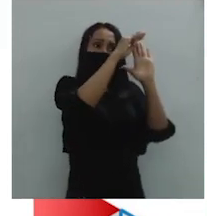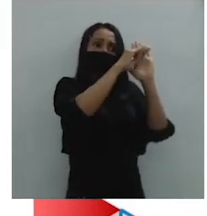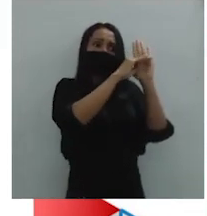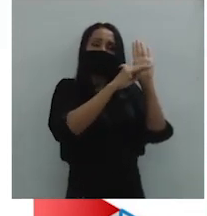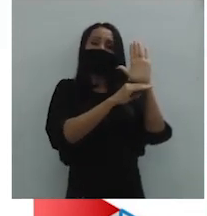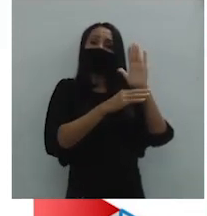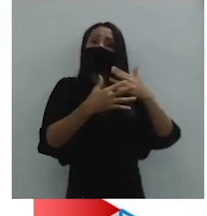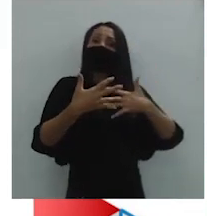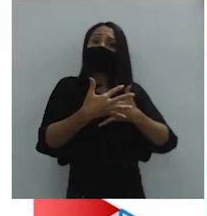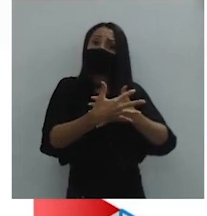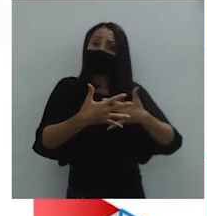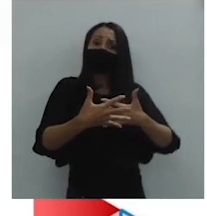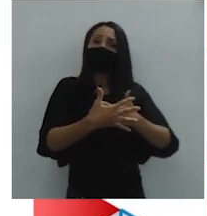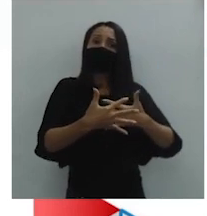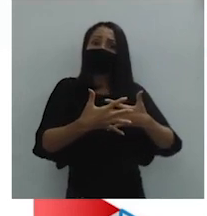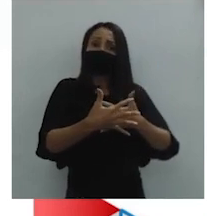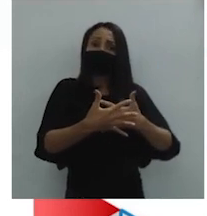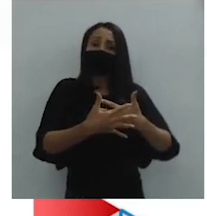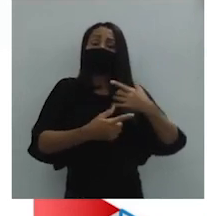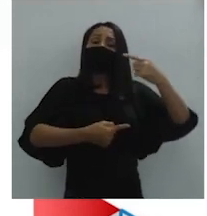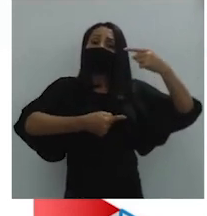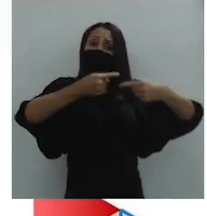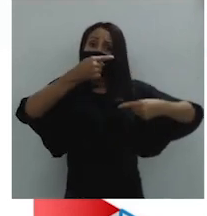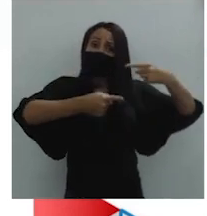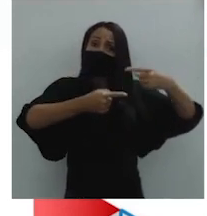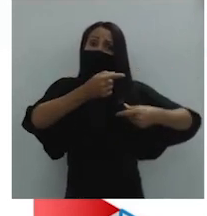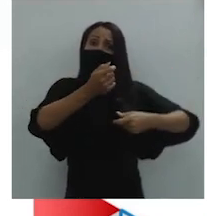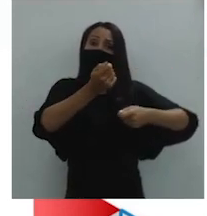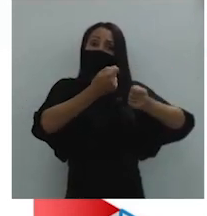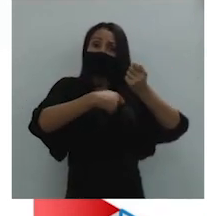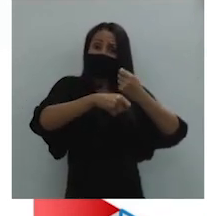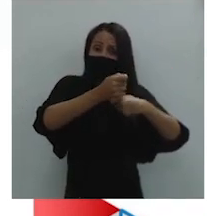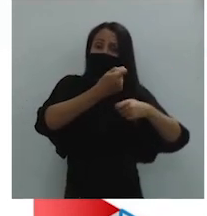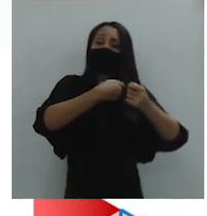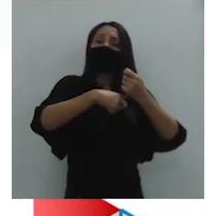urbano, de uma política econômica menos